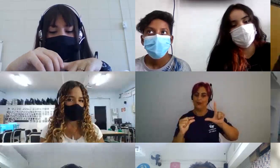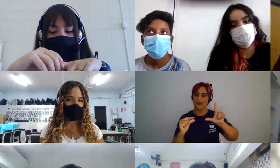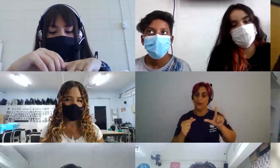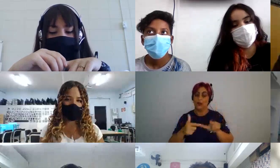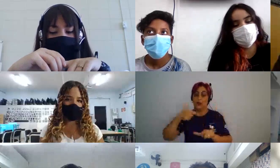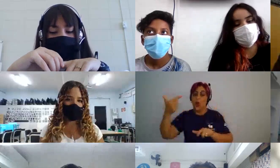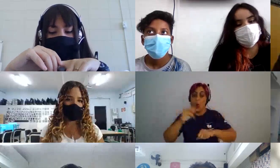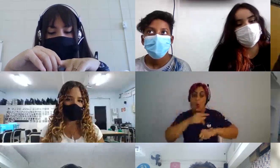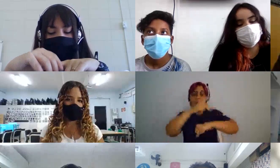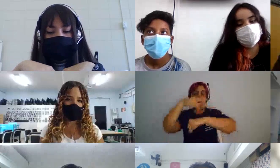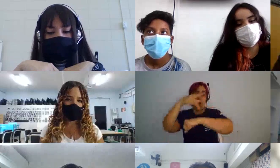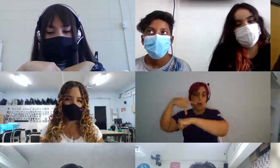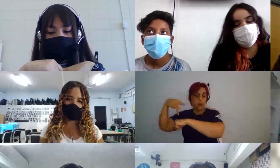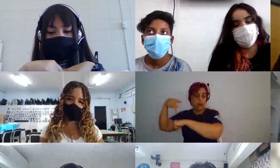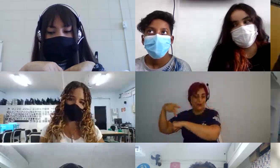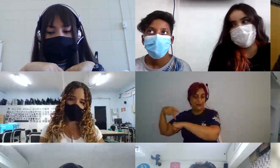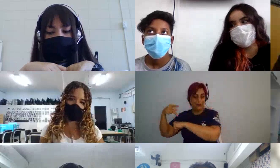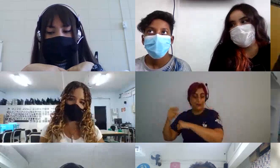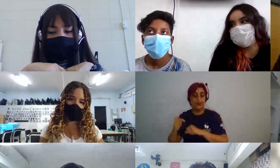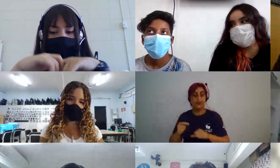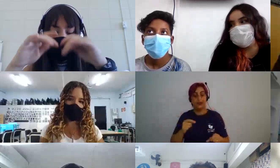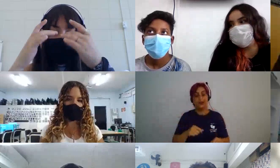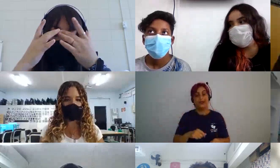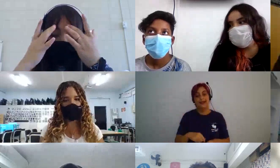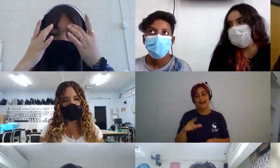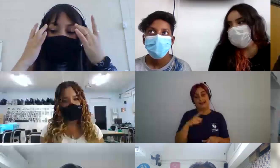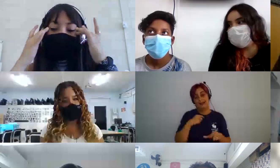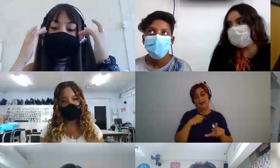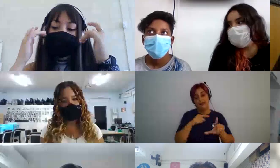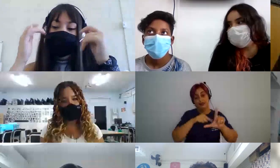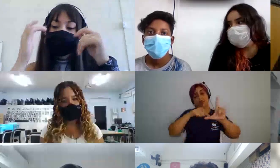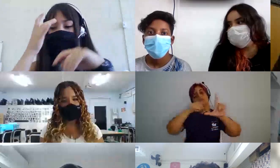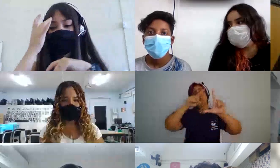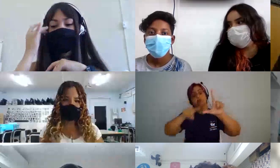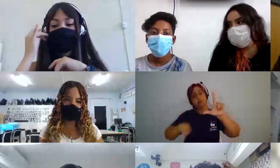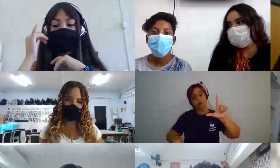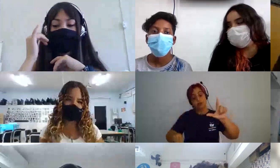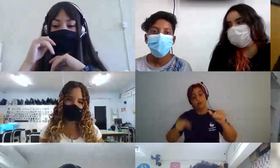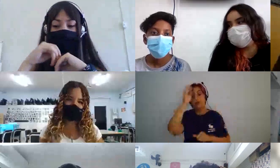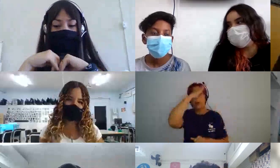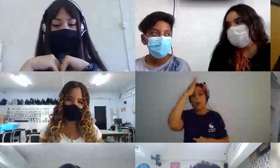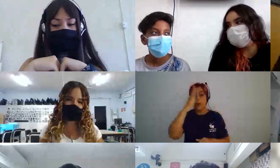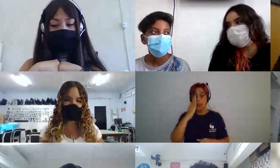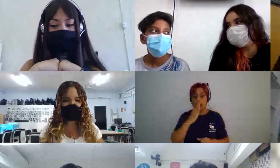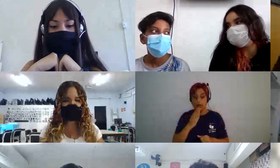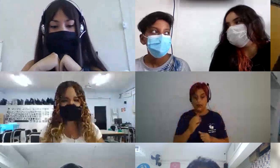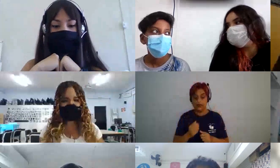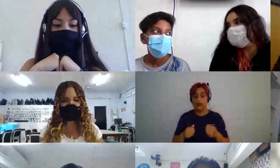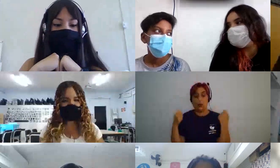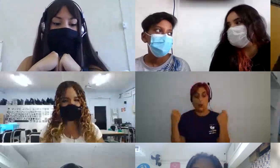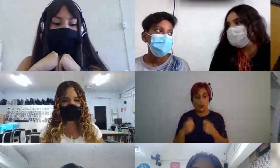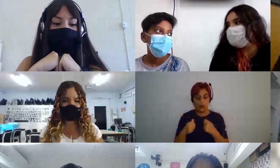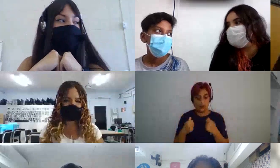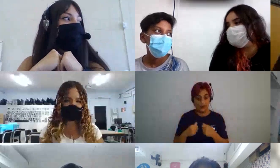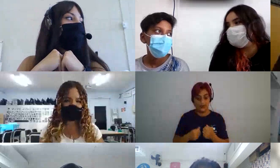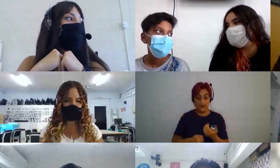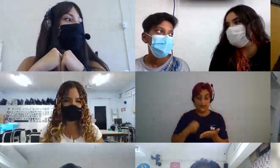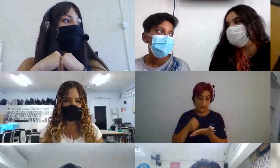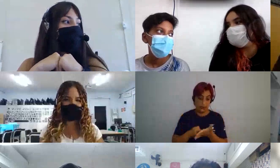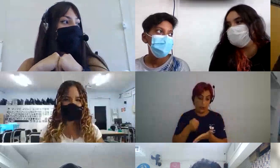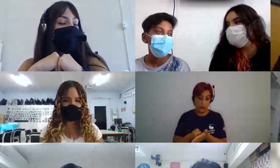na adolescência. O Brasil ainda precisa fazer muita coisa. Nós precisamos ainda, juntos, nós e